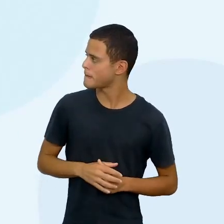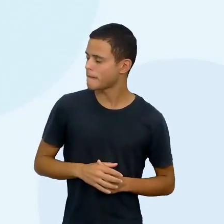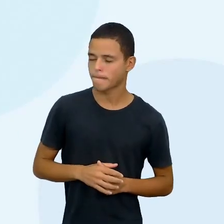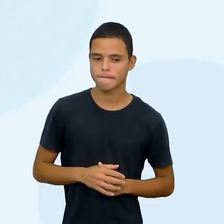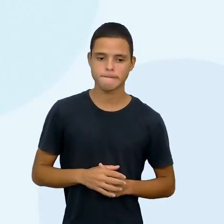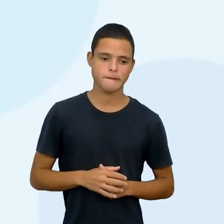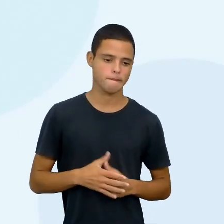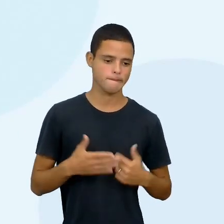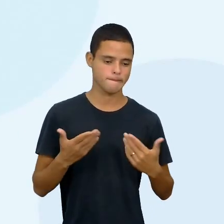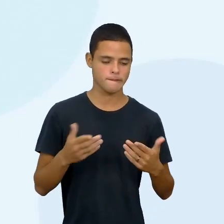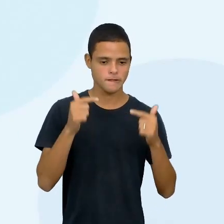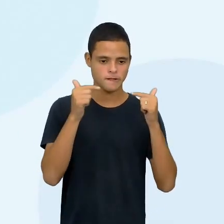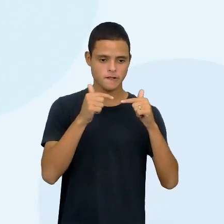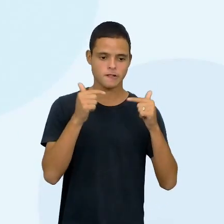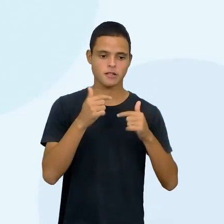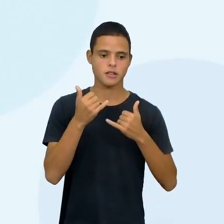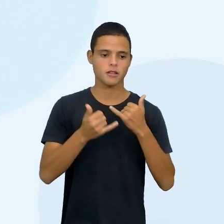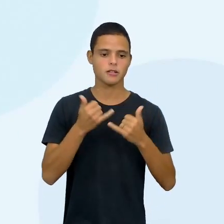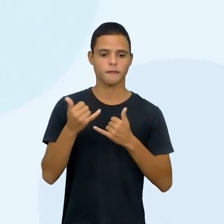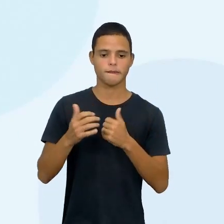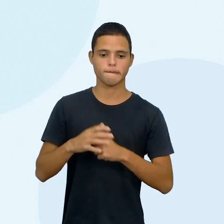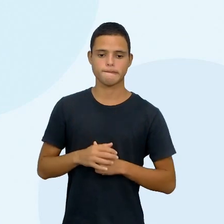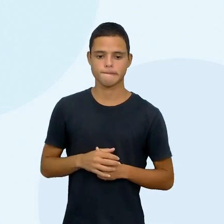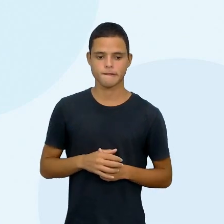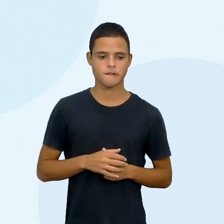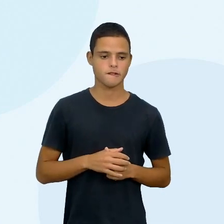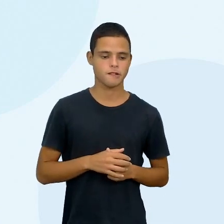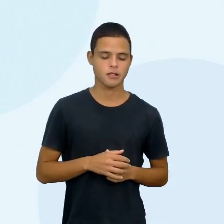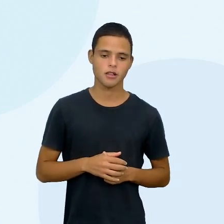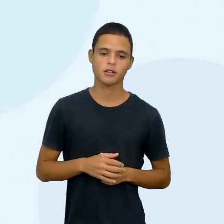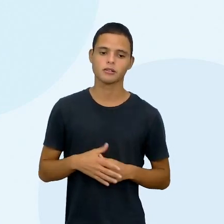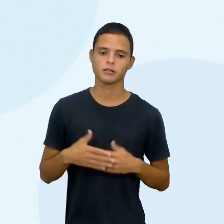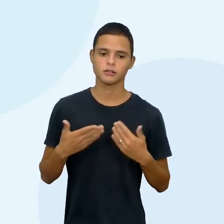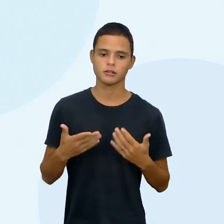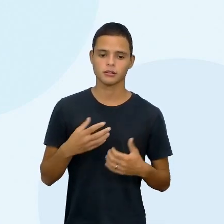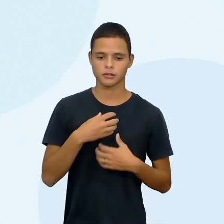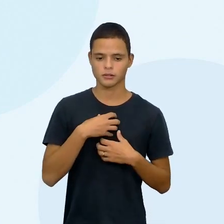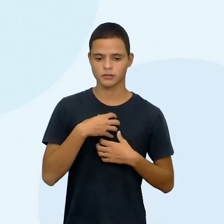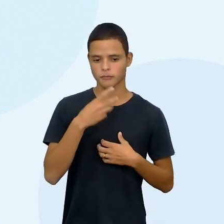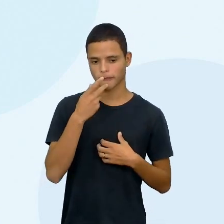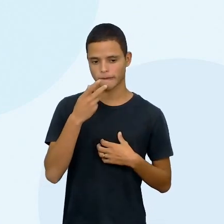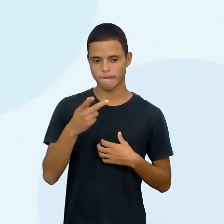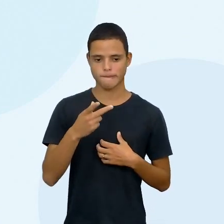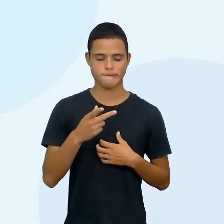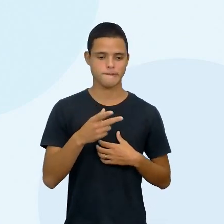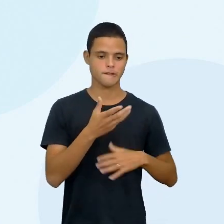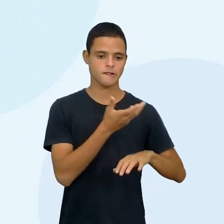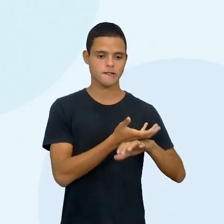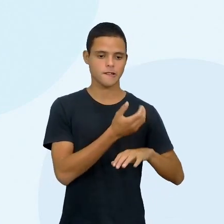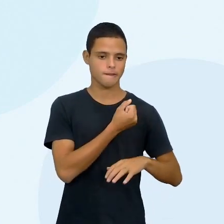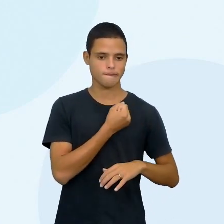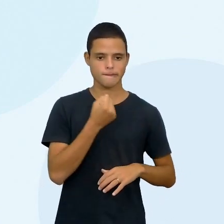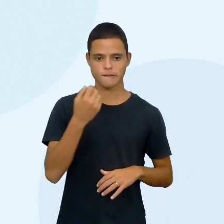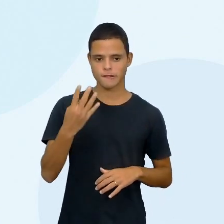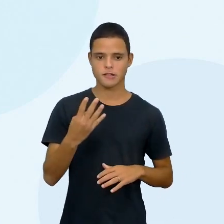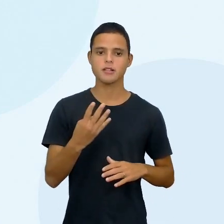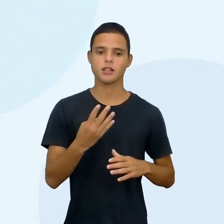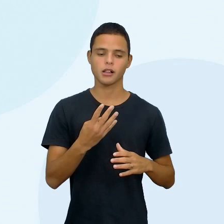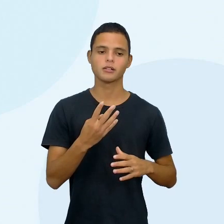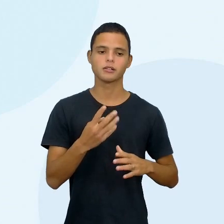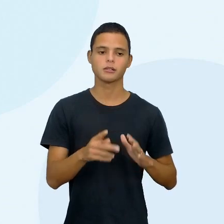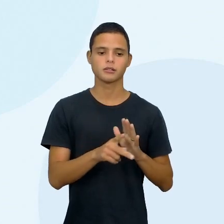Imagina, assim. Não, brigar no sentido bom da palavra. O componente 4, recursos e